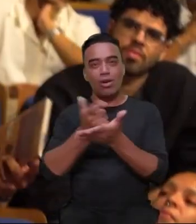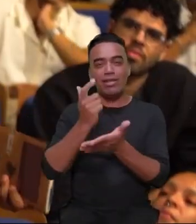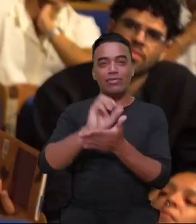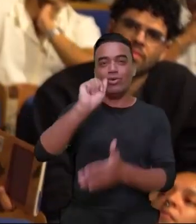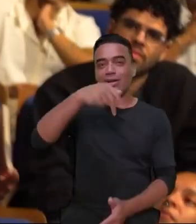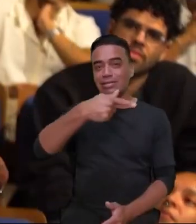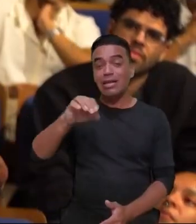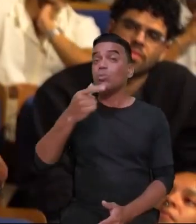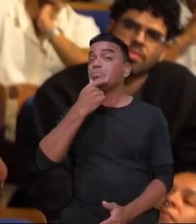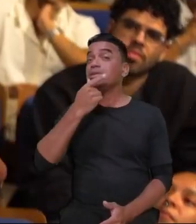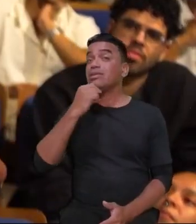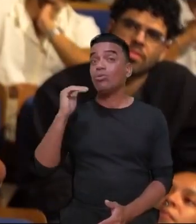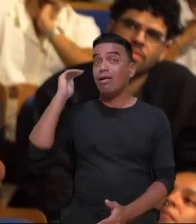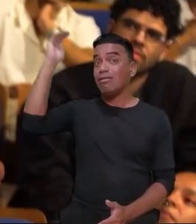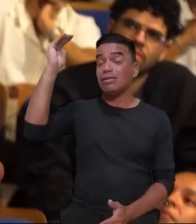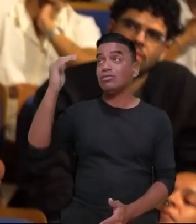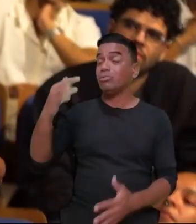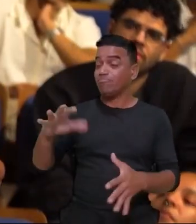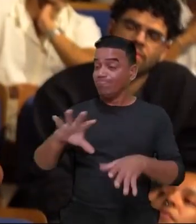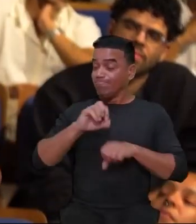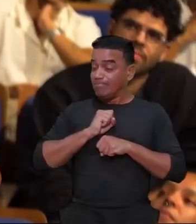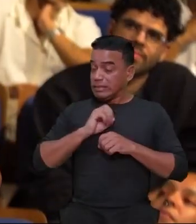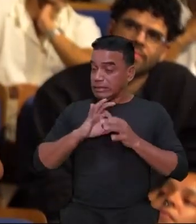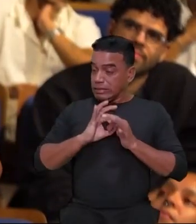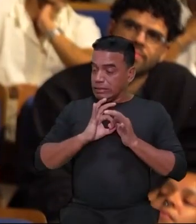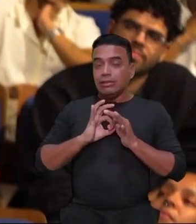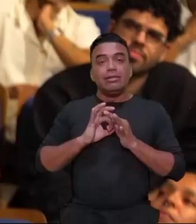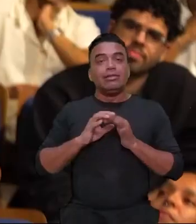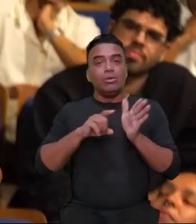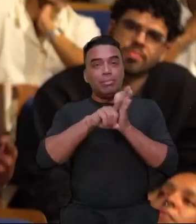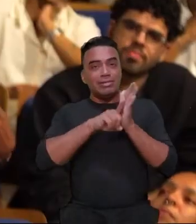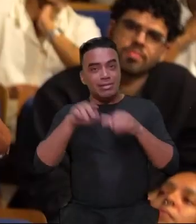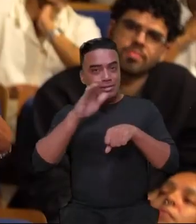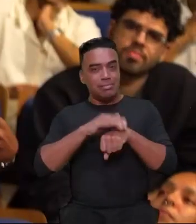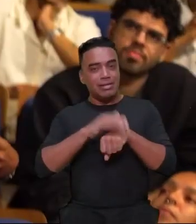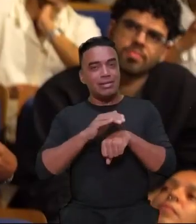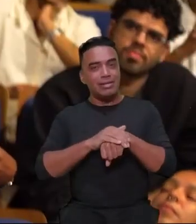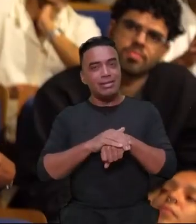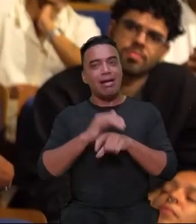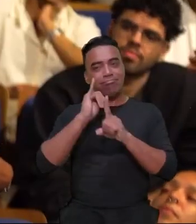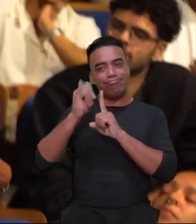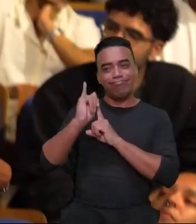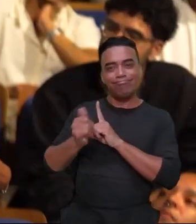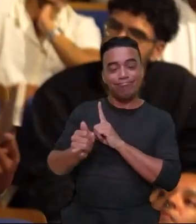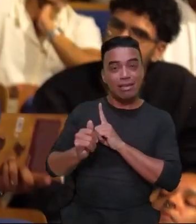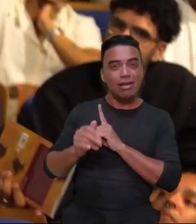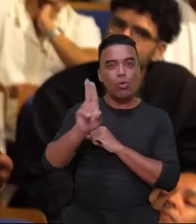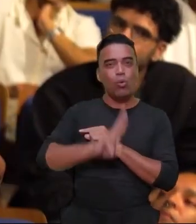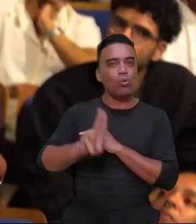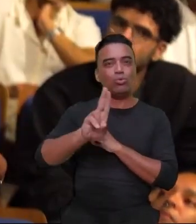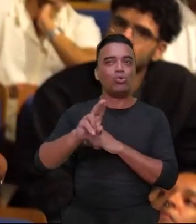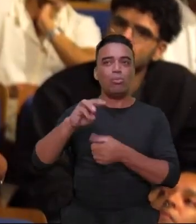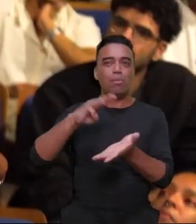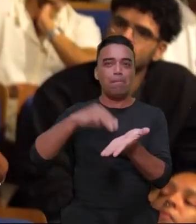Ninar Menino Grande me atravessou de forma muito potente, assim. E eu tenho, através das minhas pesquisas, através da minha própria narrativa, né, eu uso